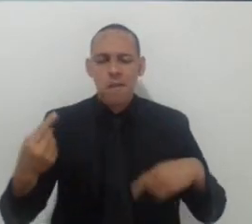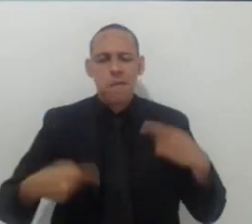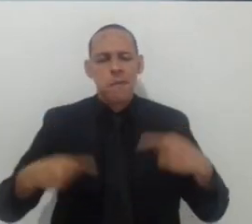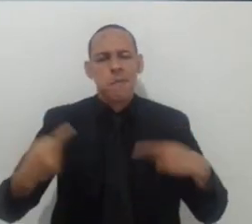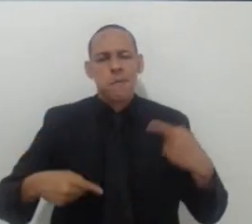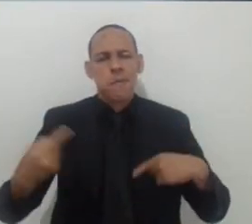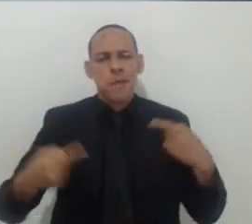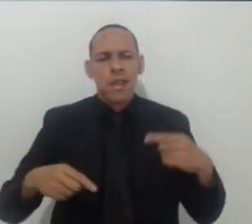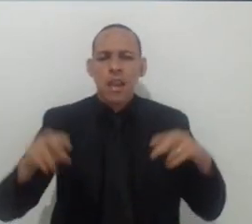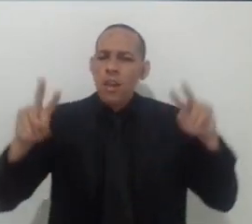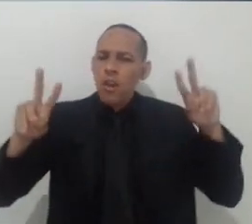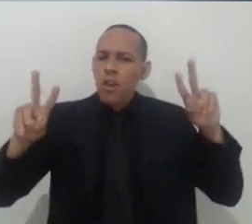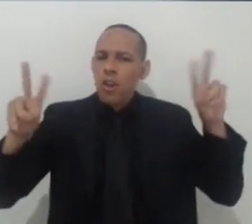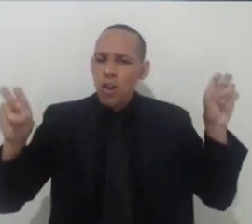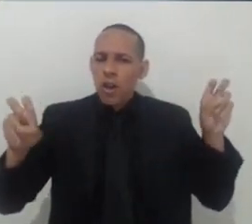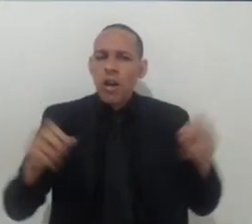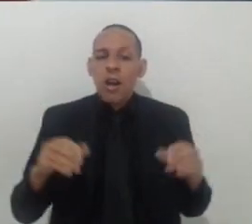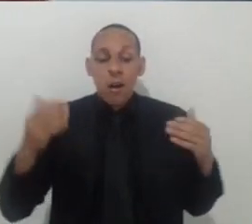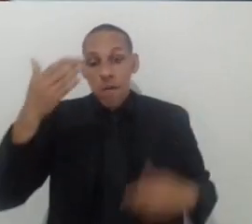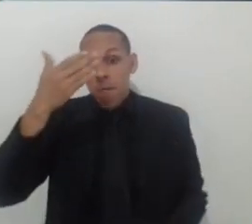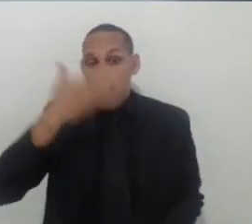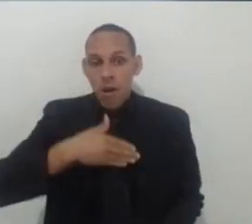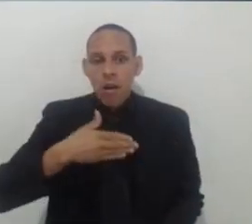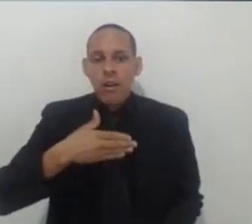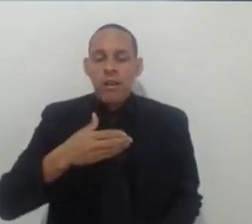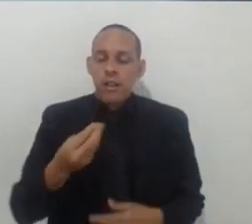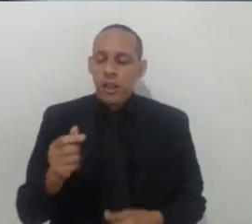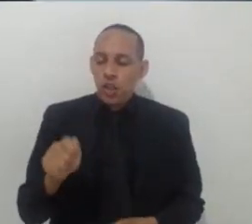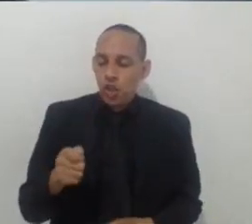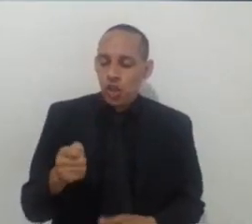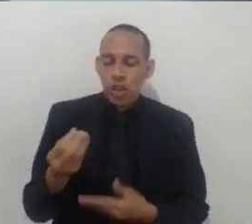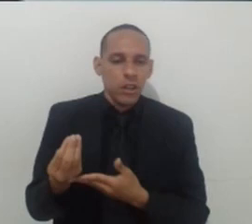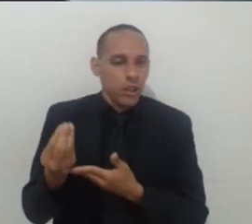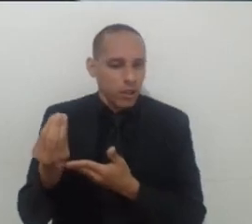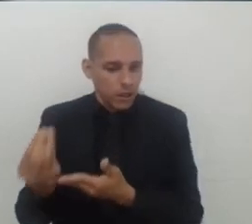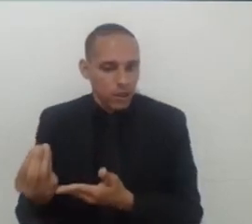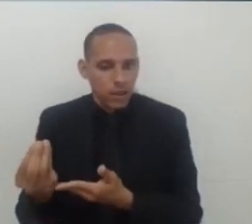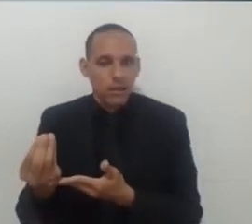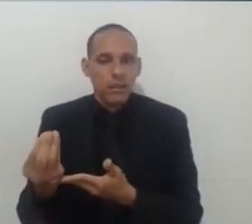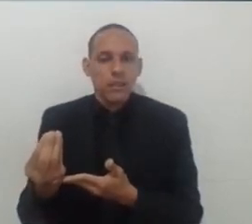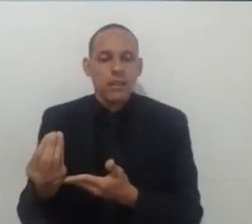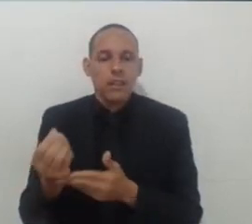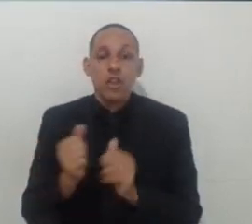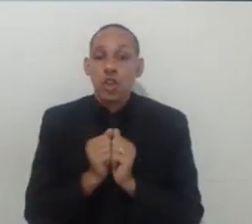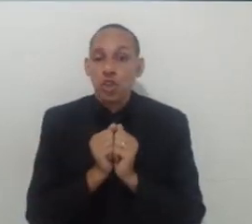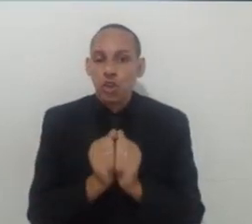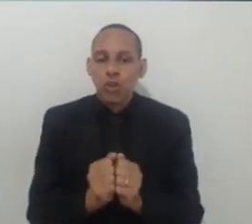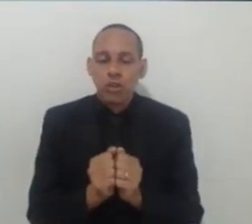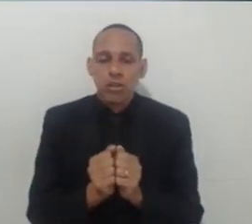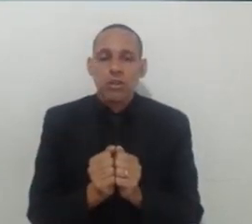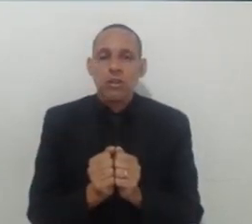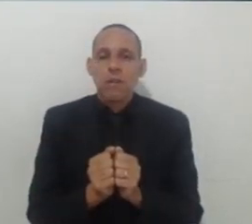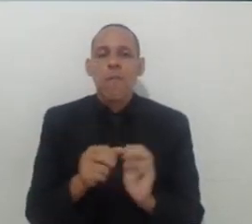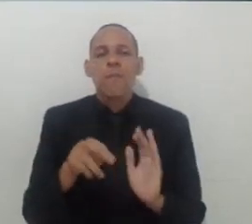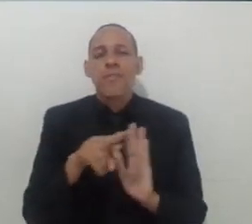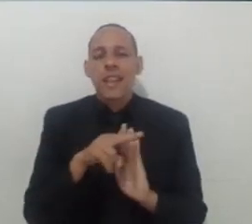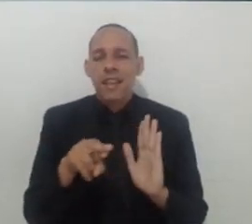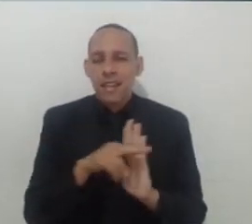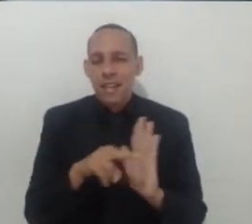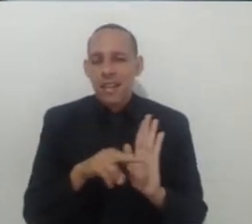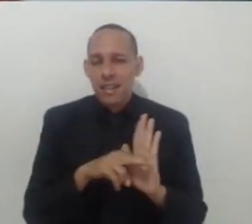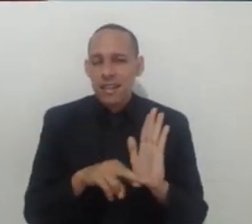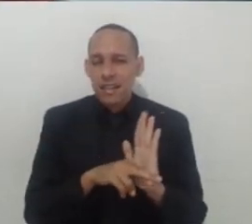a efetiva prova, a efetiva entrega dessas chaves juntamente com esse requerimento entregue em